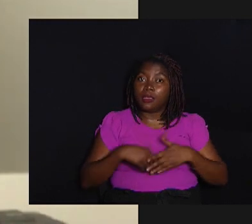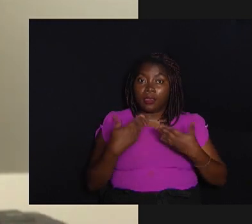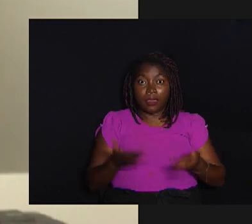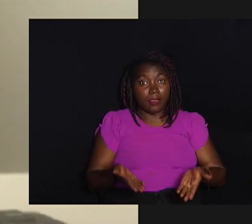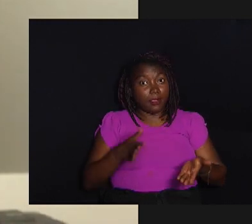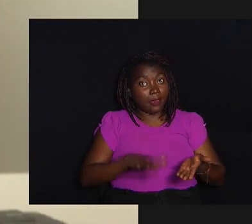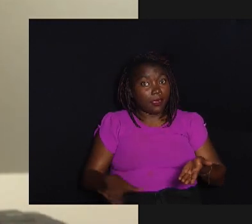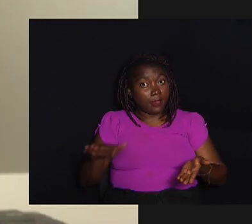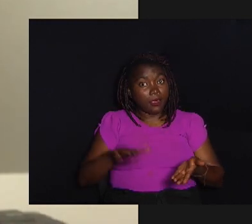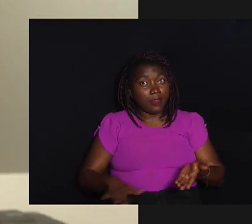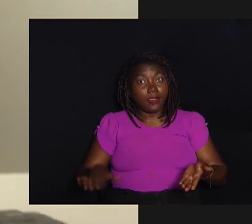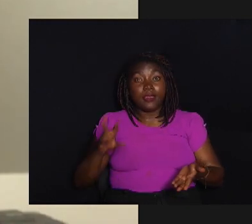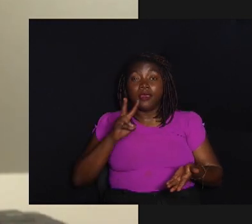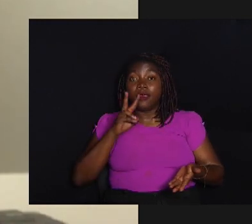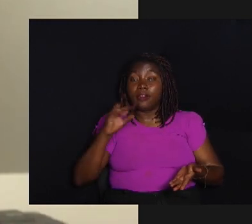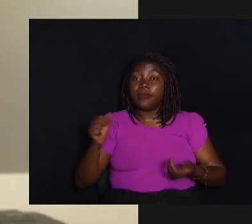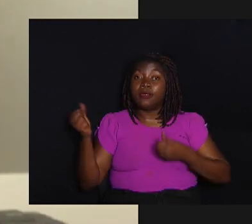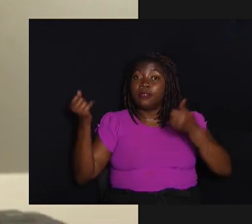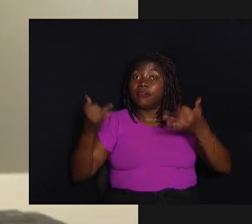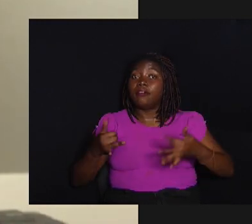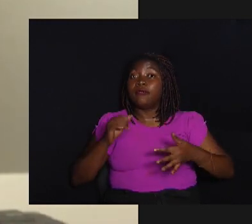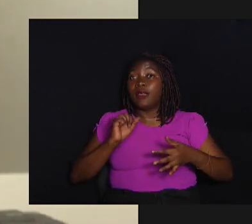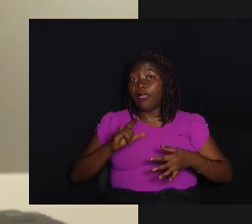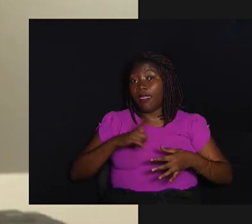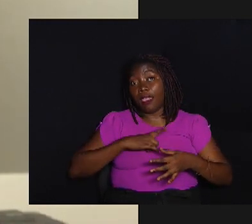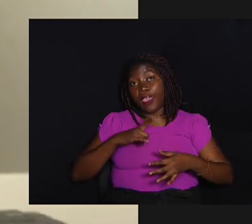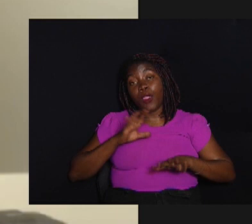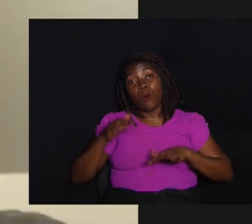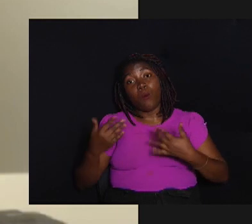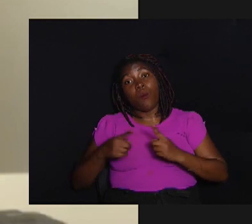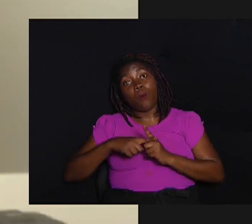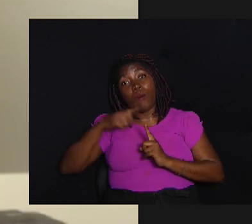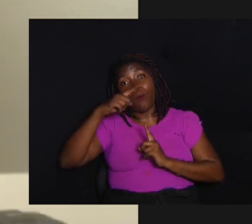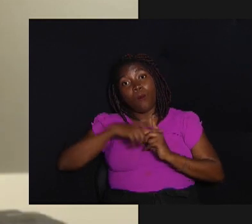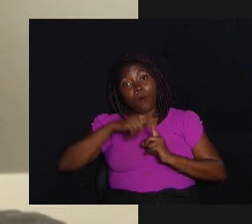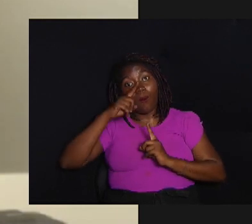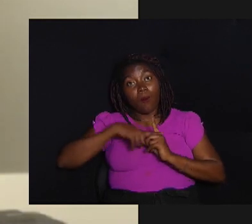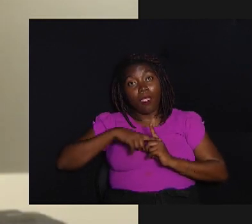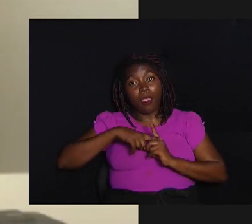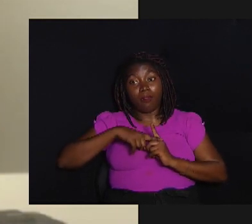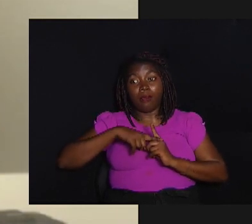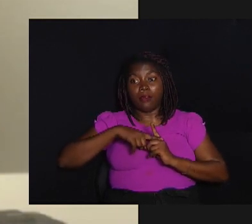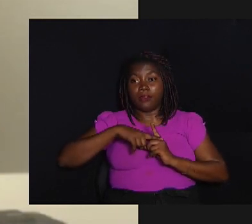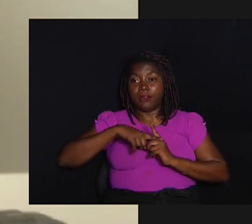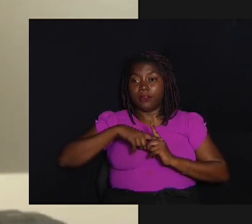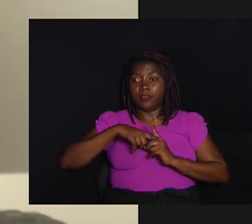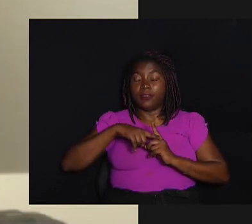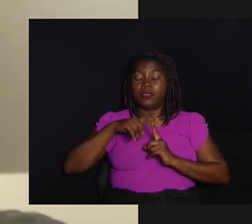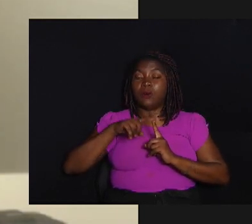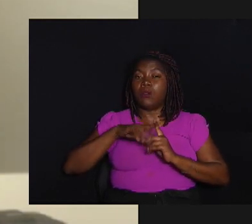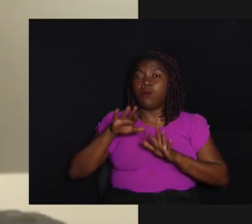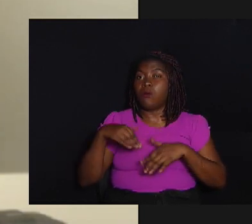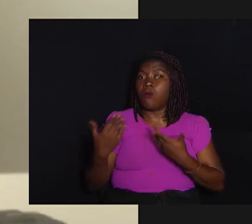e vai pontuar se existe, em que grau está, né, até em que grau que está sendo essa alienação, em que grau que está essa síndrome,